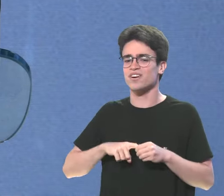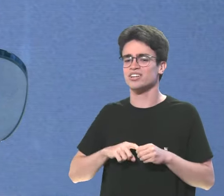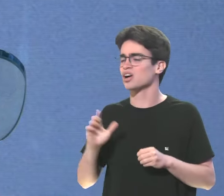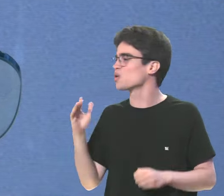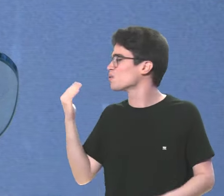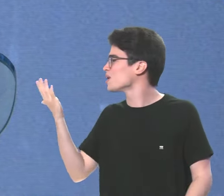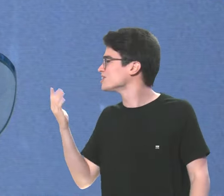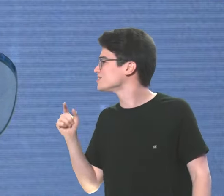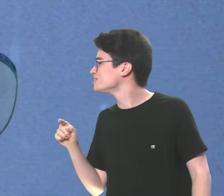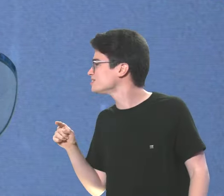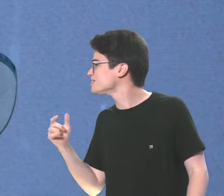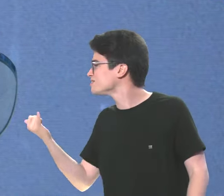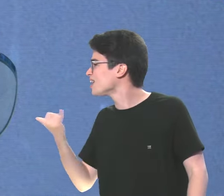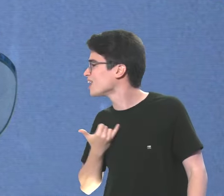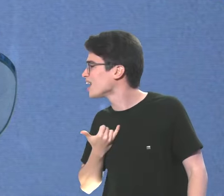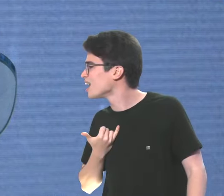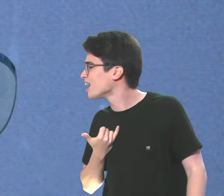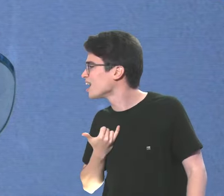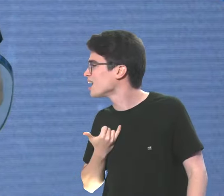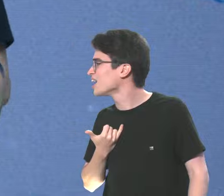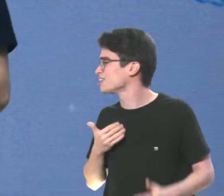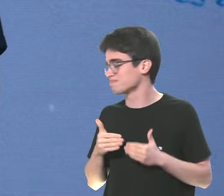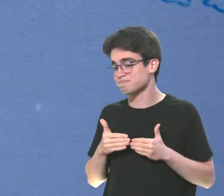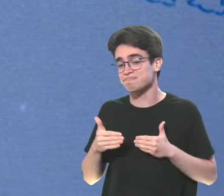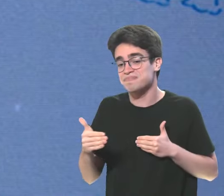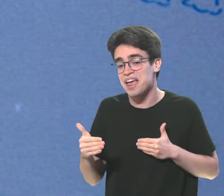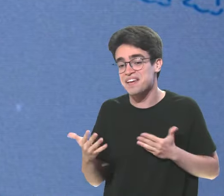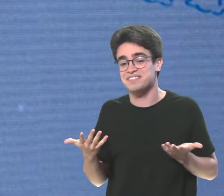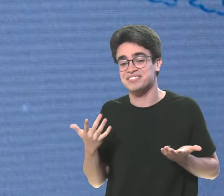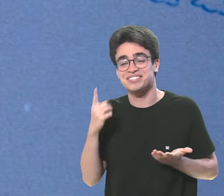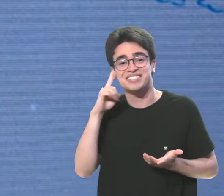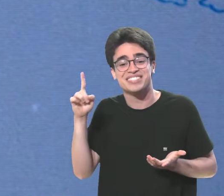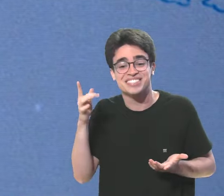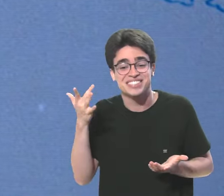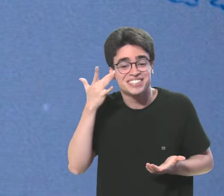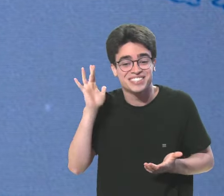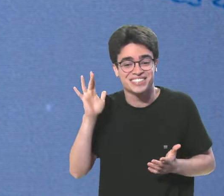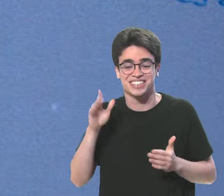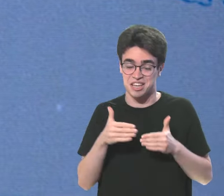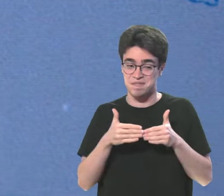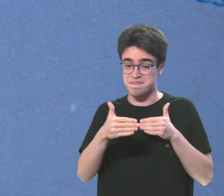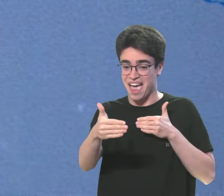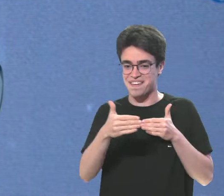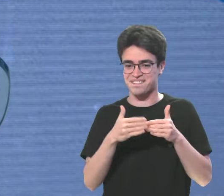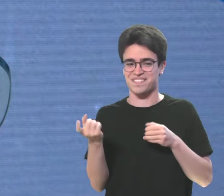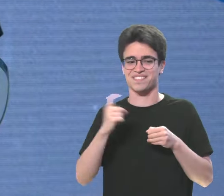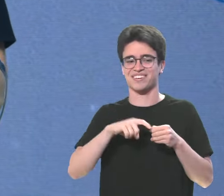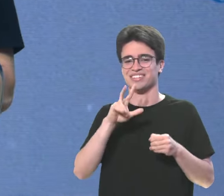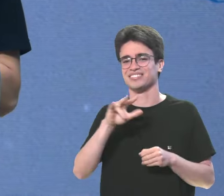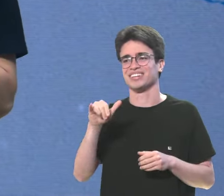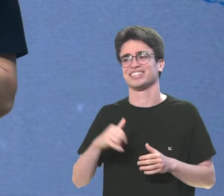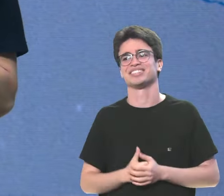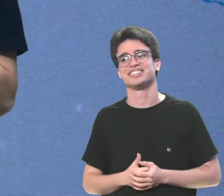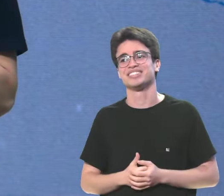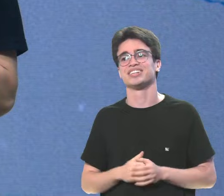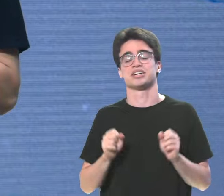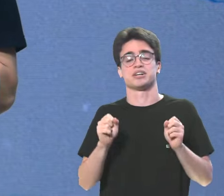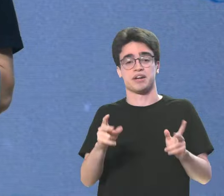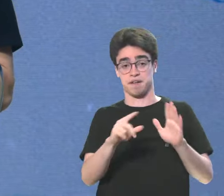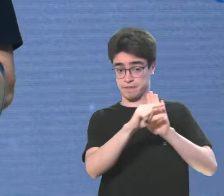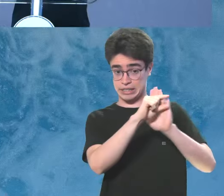mesmo Alguém sabe me falar em breve tá não sei a data Mas em breve vamos lá versículo